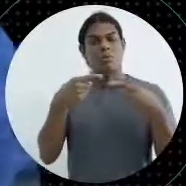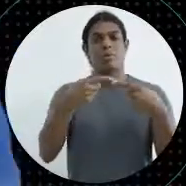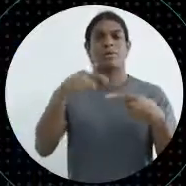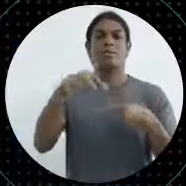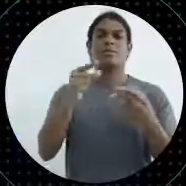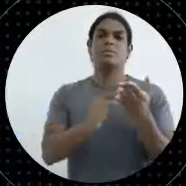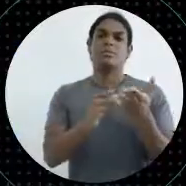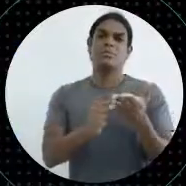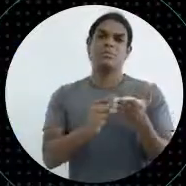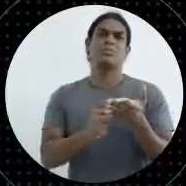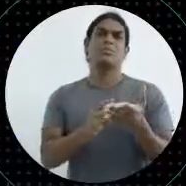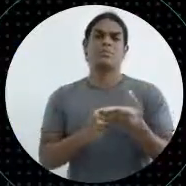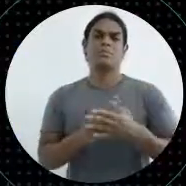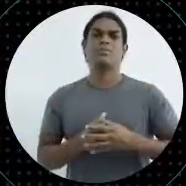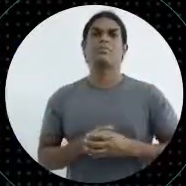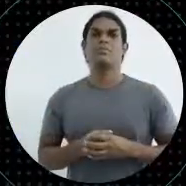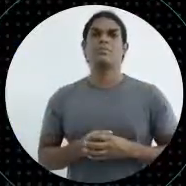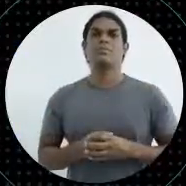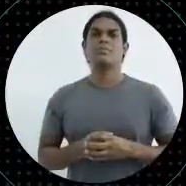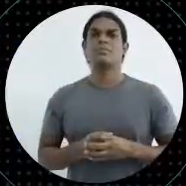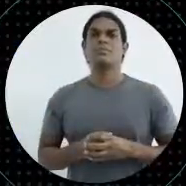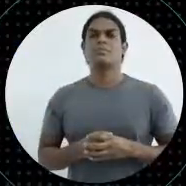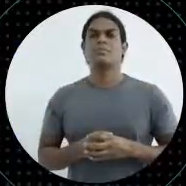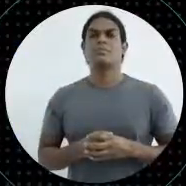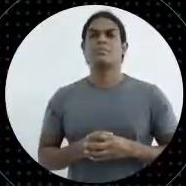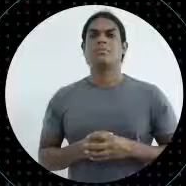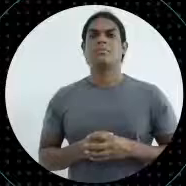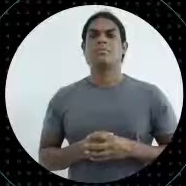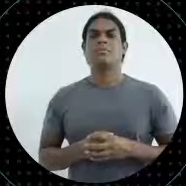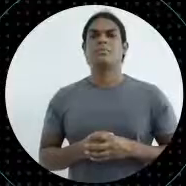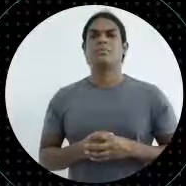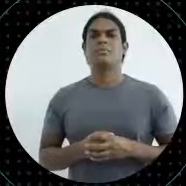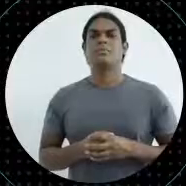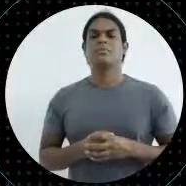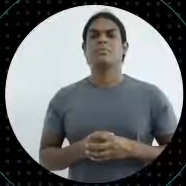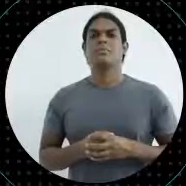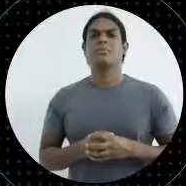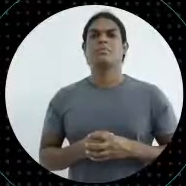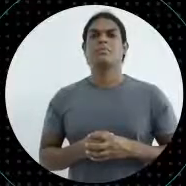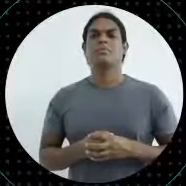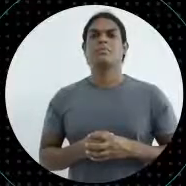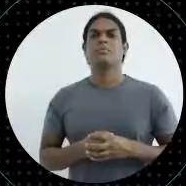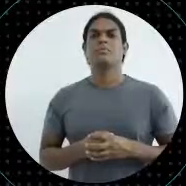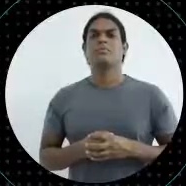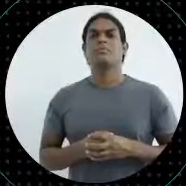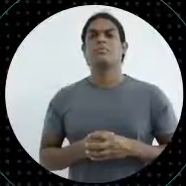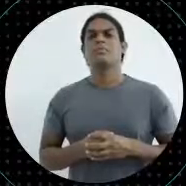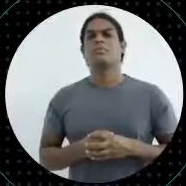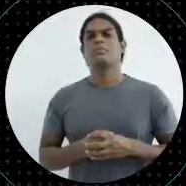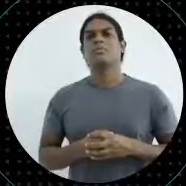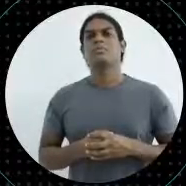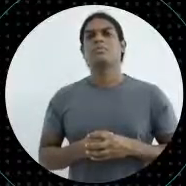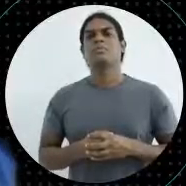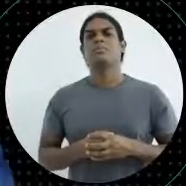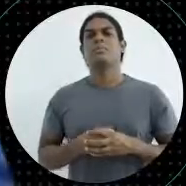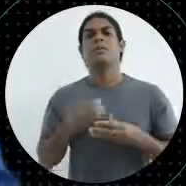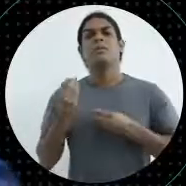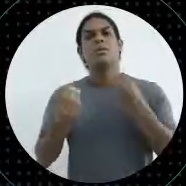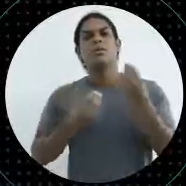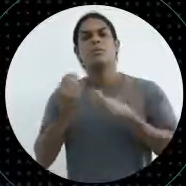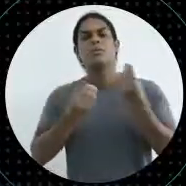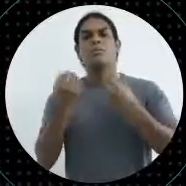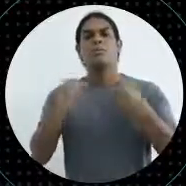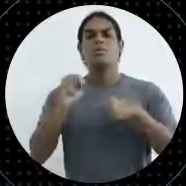normalmente o pessoal da comunidade entrega plugins muito facilmente com o jQuery, certo? Como é então que eu posso